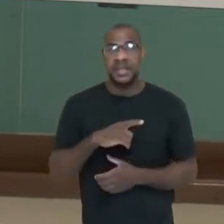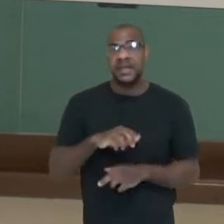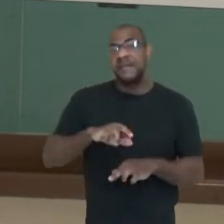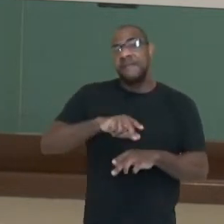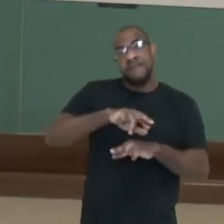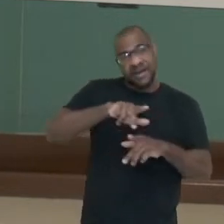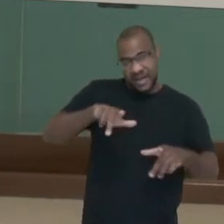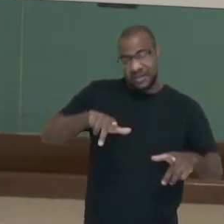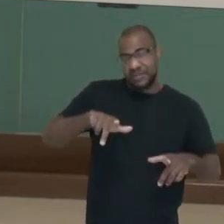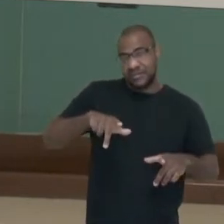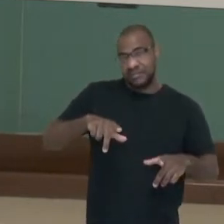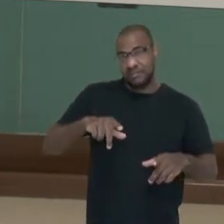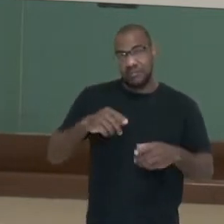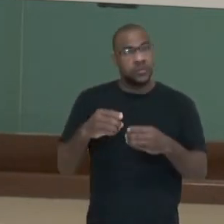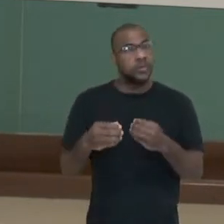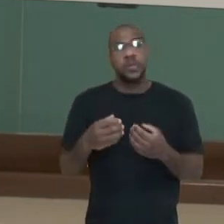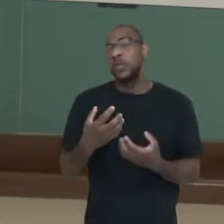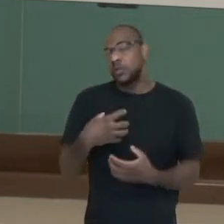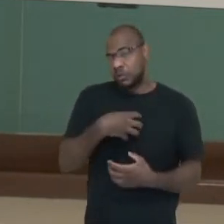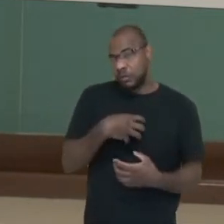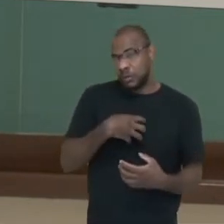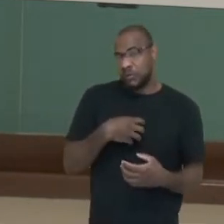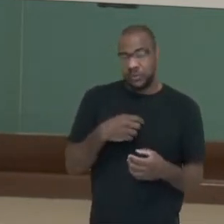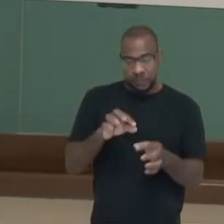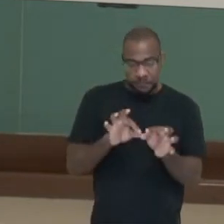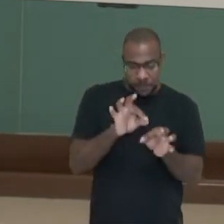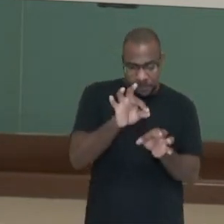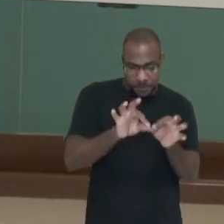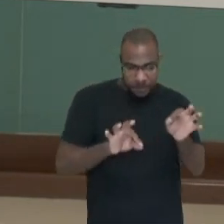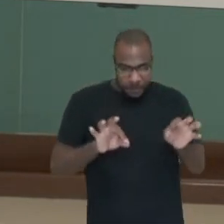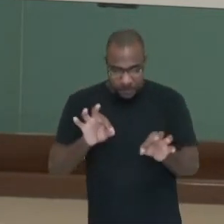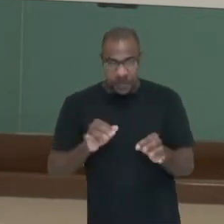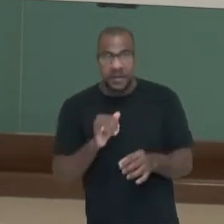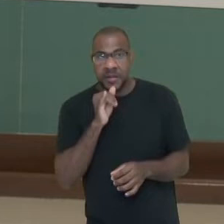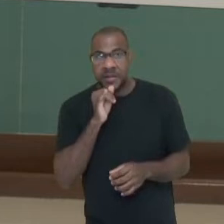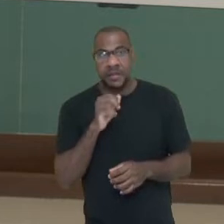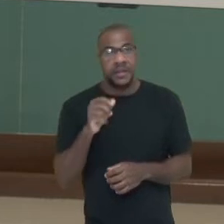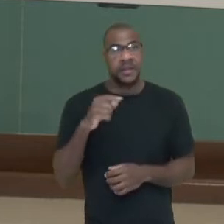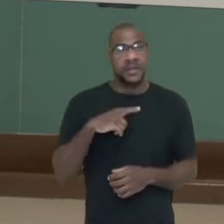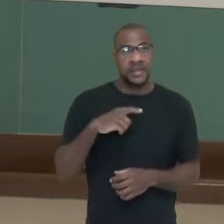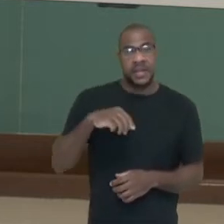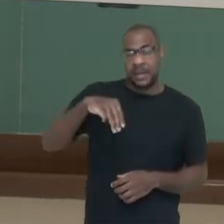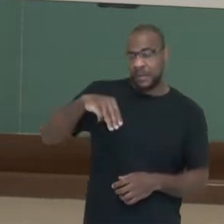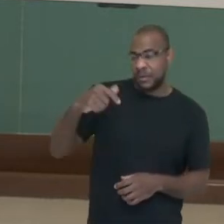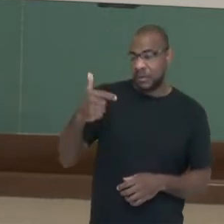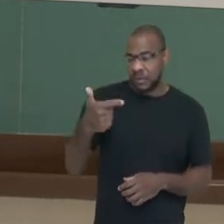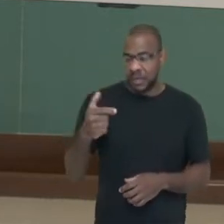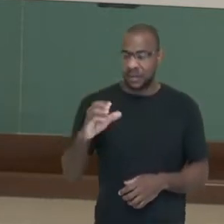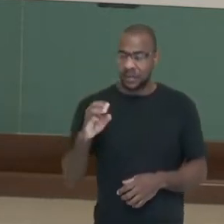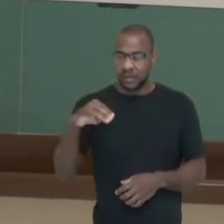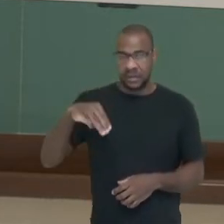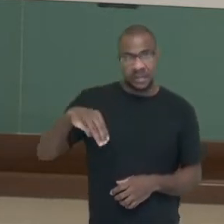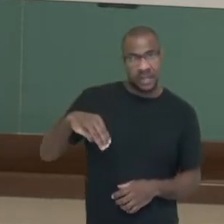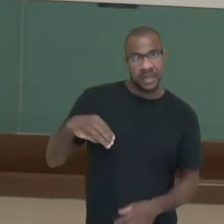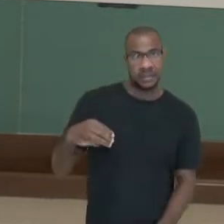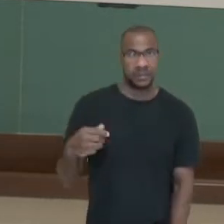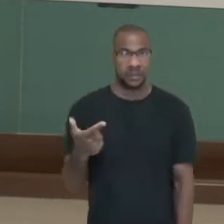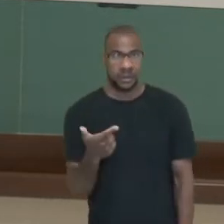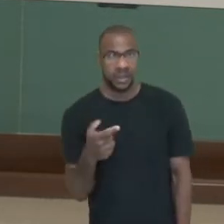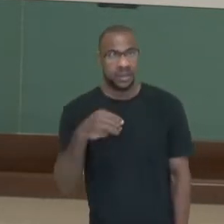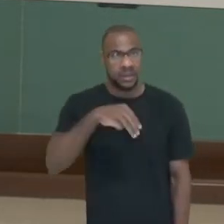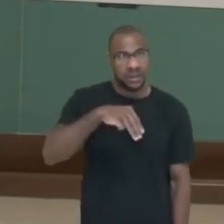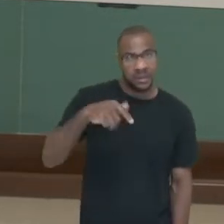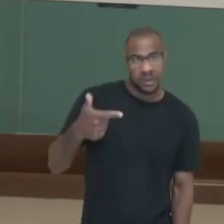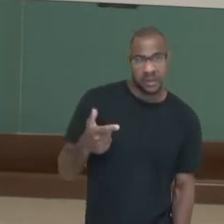de área, sendo a mais utilizada o metro quadrado e os seus múltiplos e submúltiplos. Vocês lembram quais são